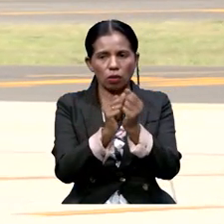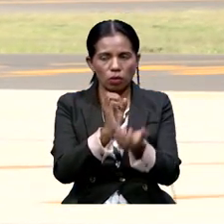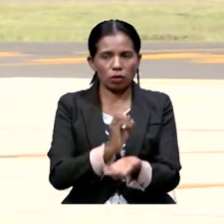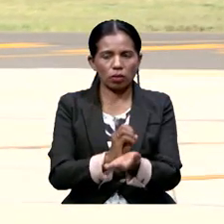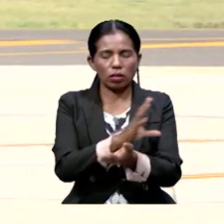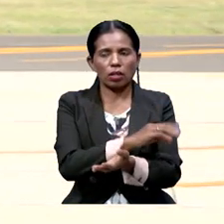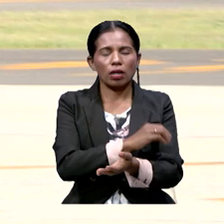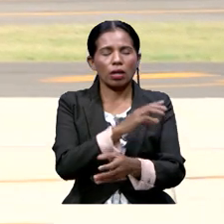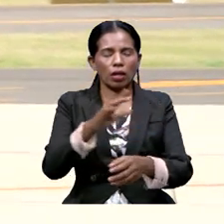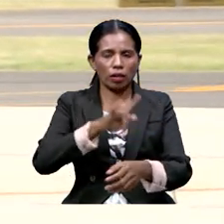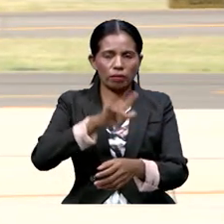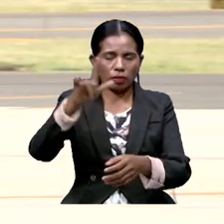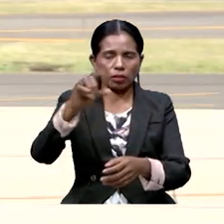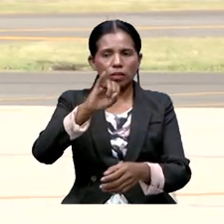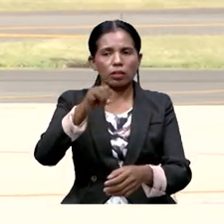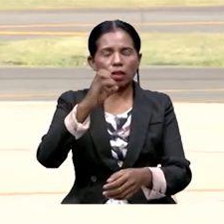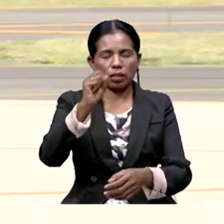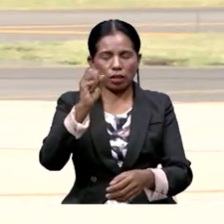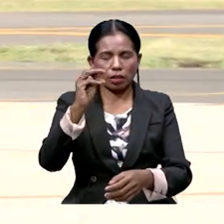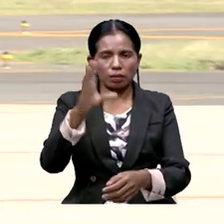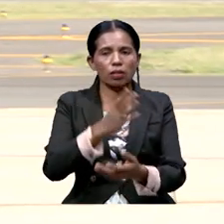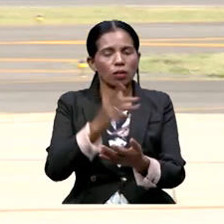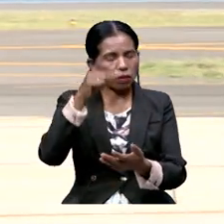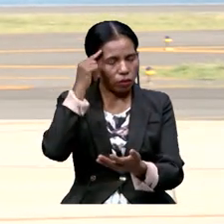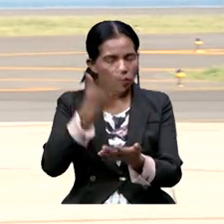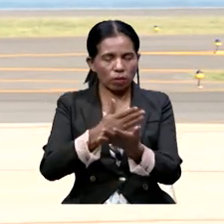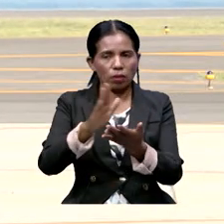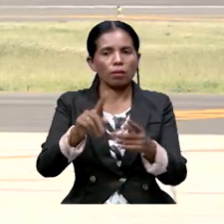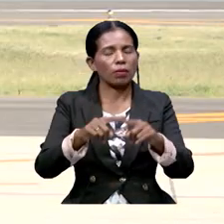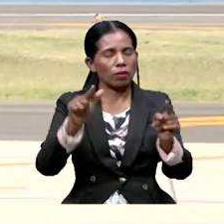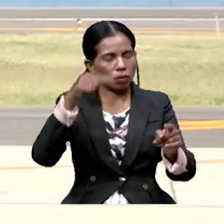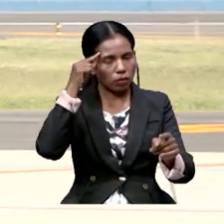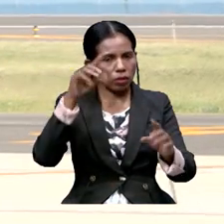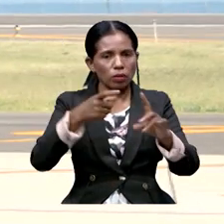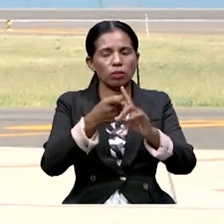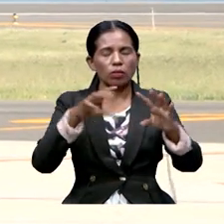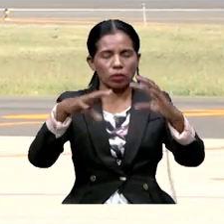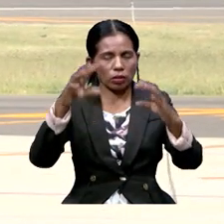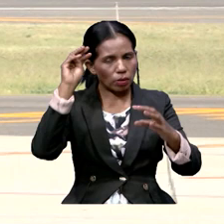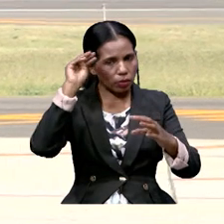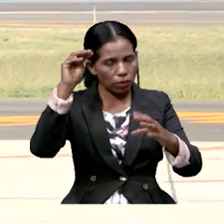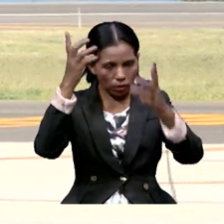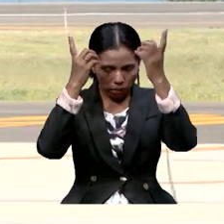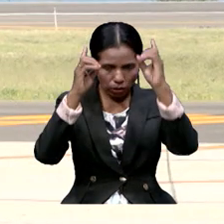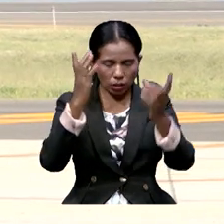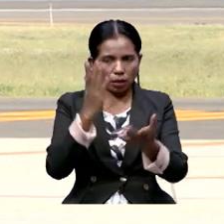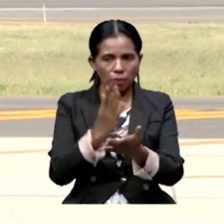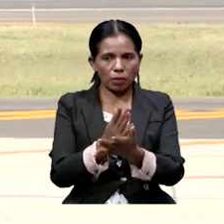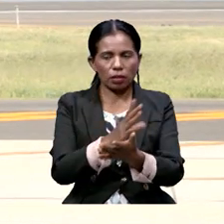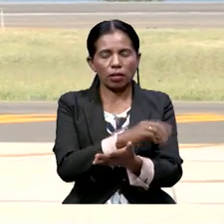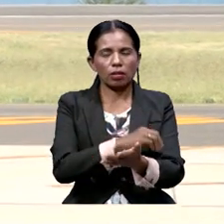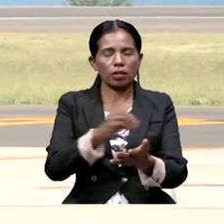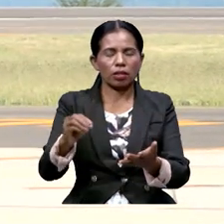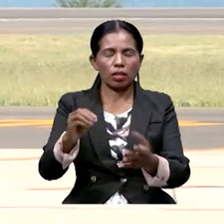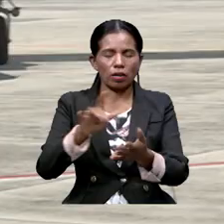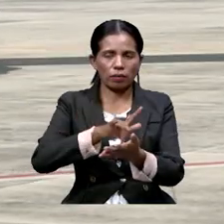avião GSM, nebe governo Sosa, Rússia e Canadá, mas be governo le Rússia Conselho Ministro decide a para provisório operação avião